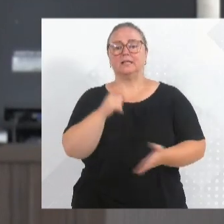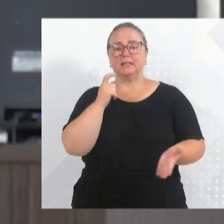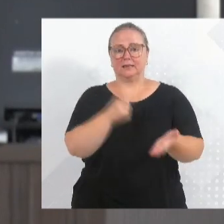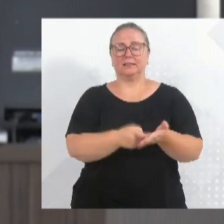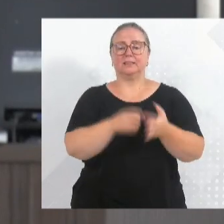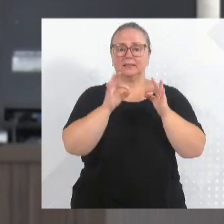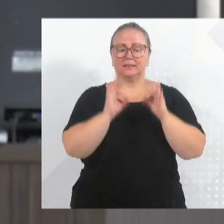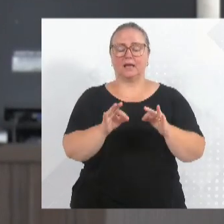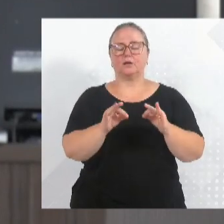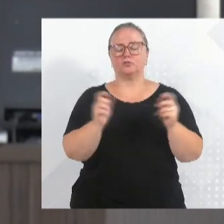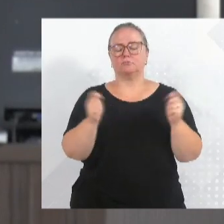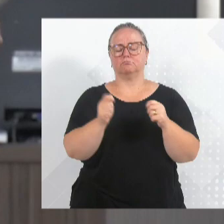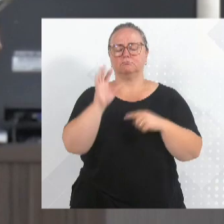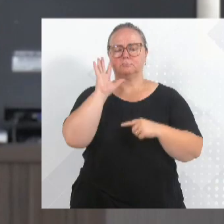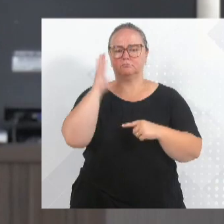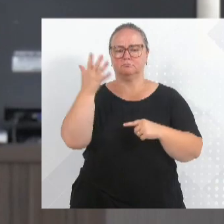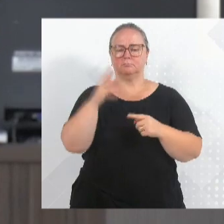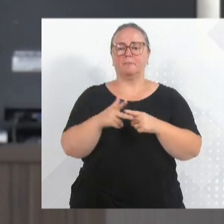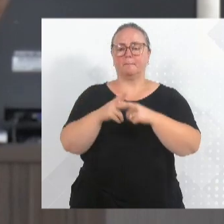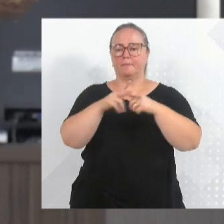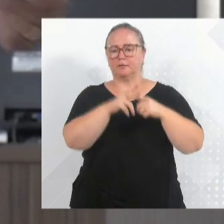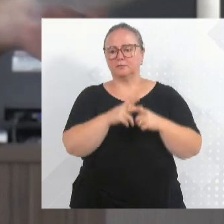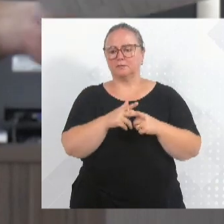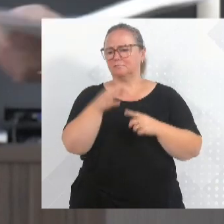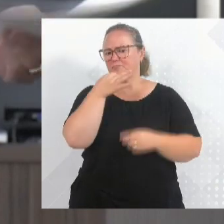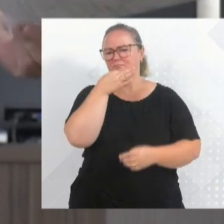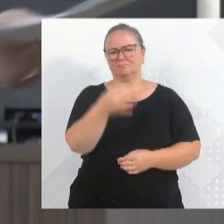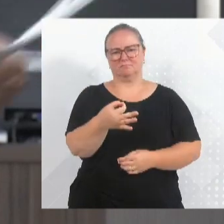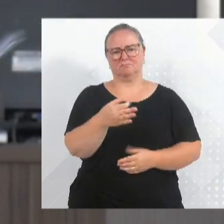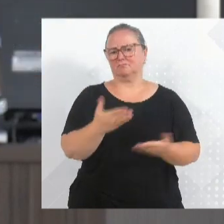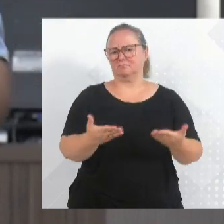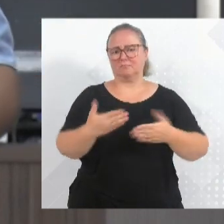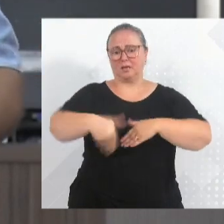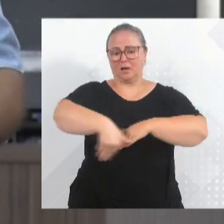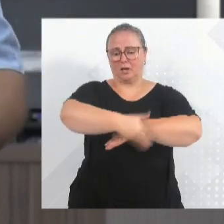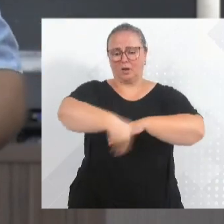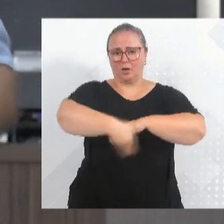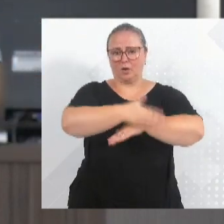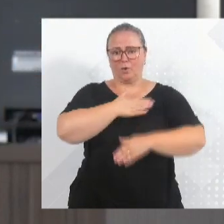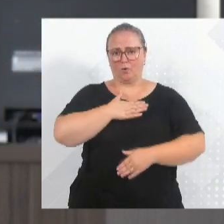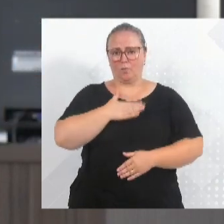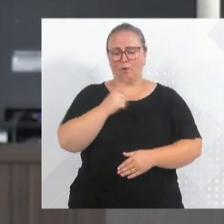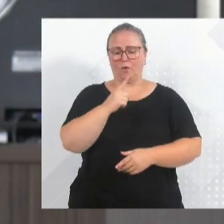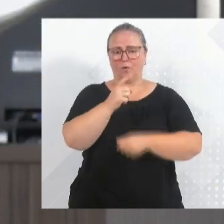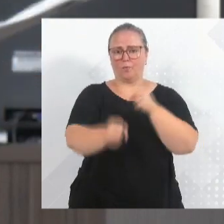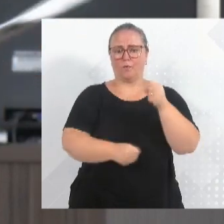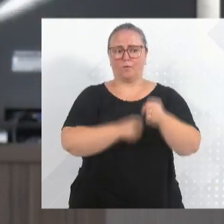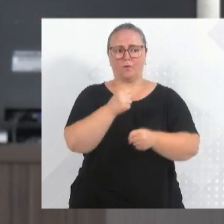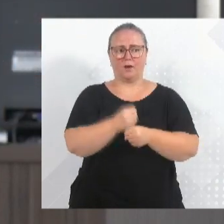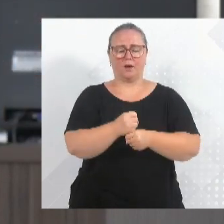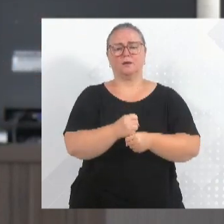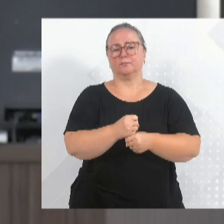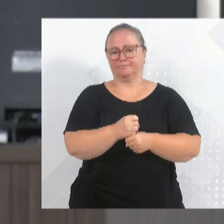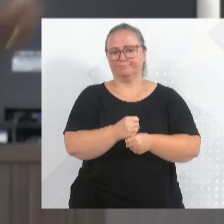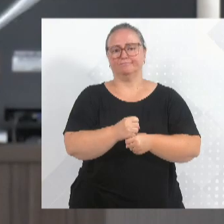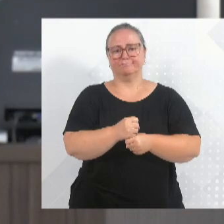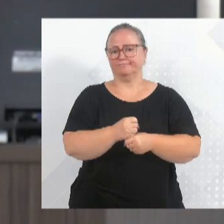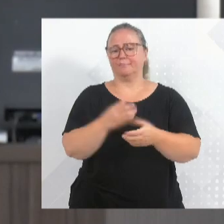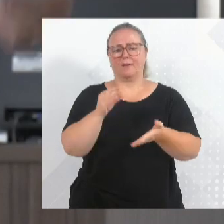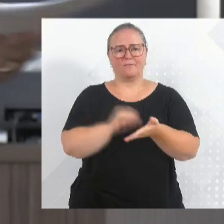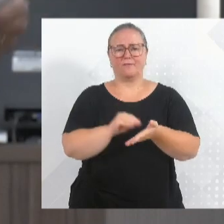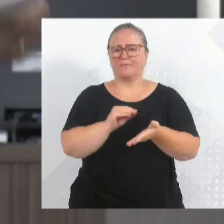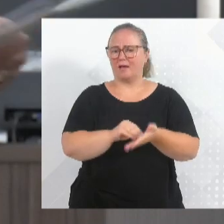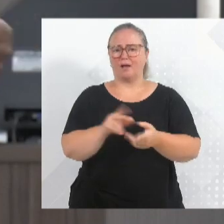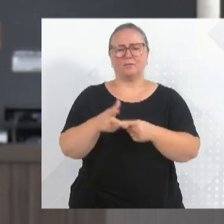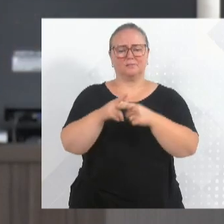As manutenções estão uma vergonha, está um caos, né? Eu podia citar aqui o exemplo lá da minha rua, Rodolfo Frotti, vai fazer um ano lá que está lá, calçamento arrancado, não se arruma. Em toda a cidade é